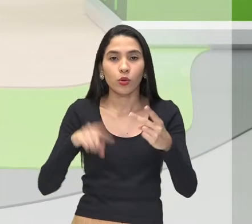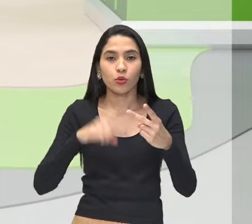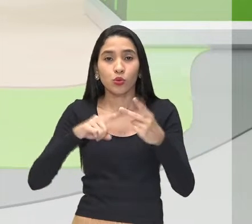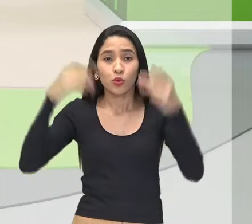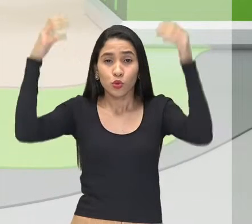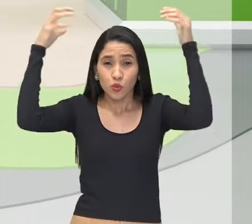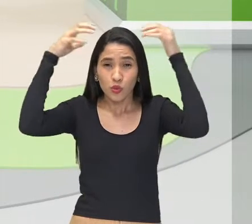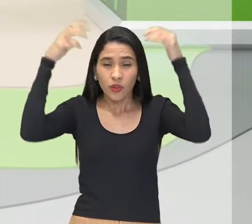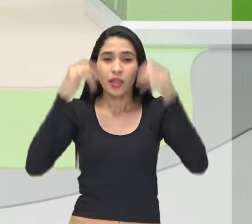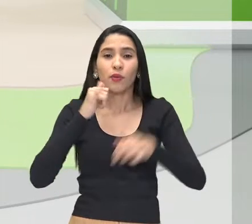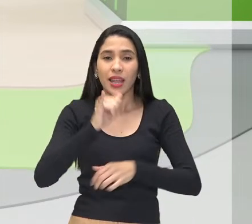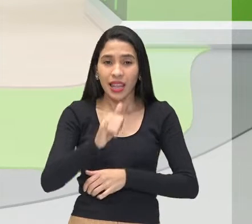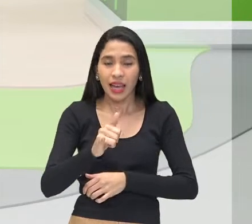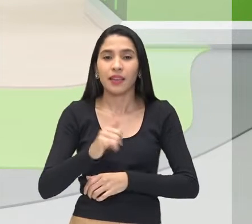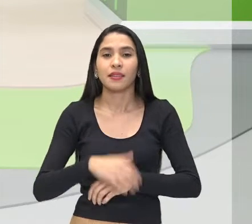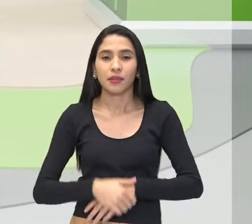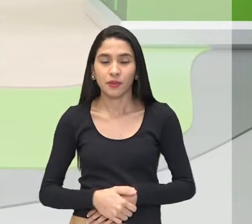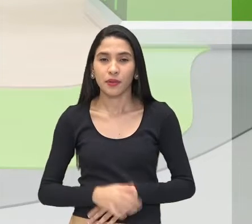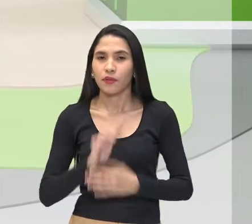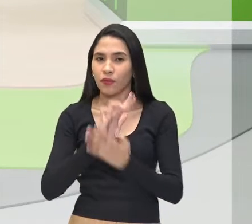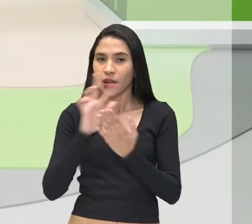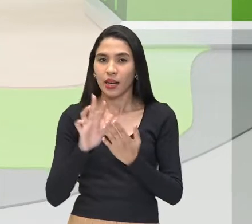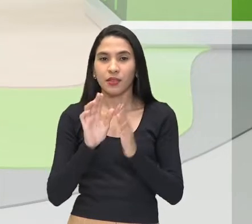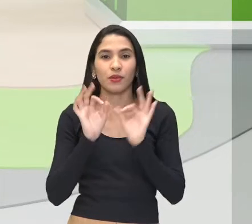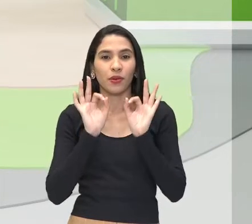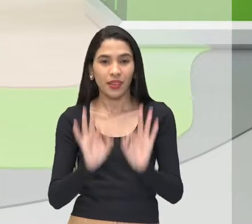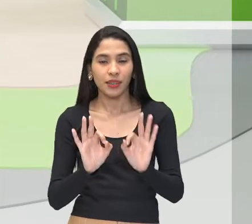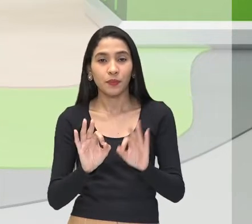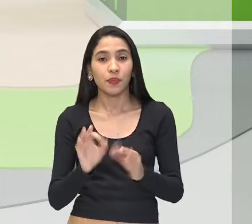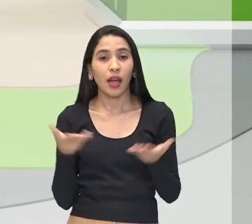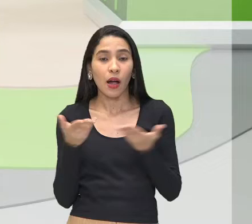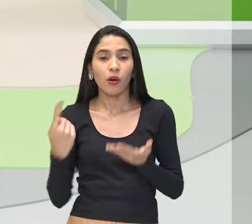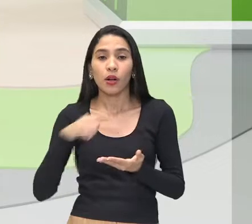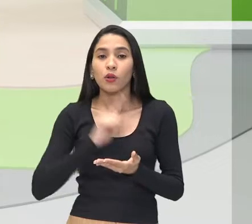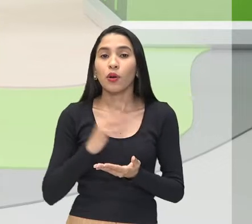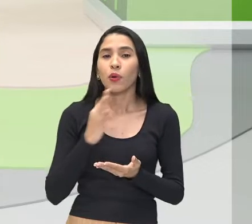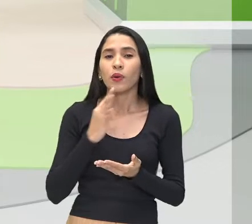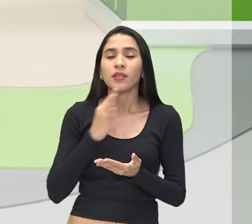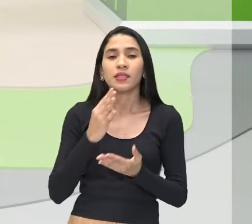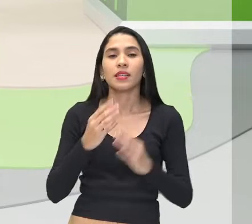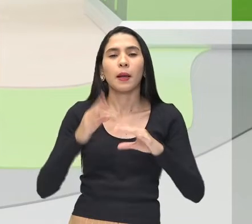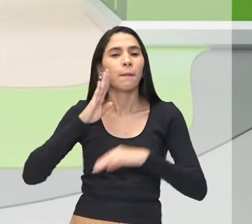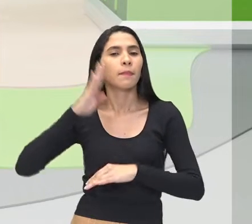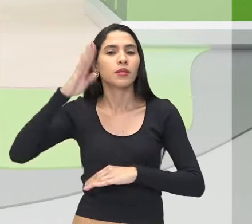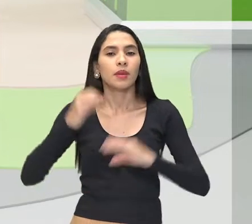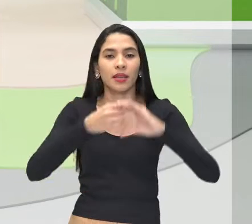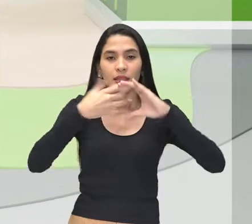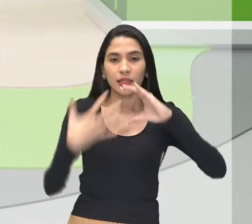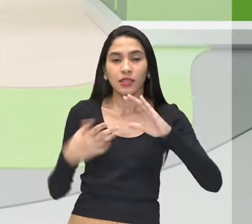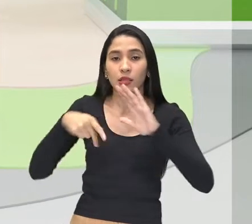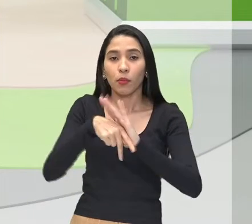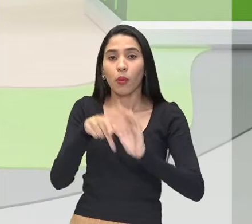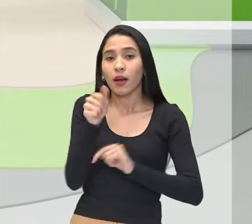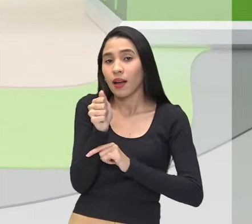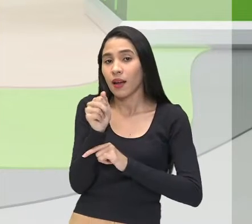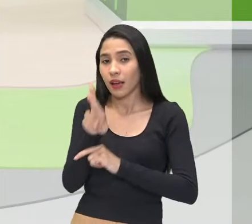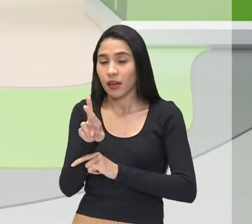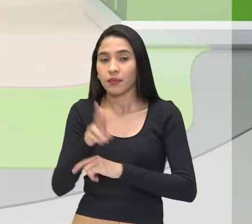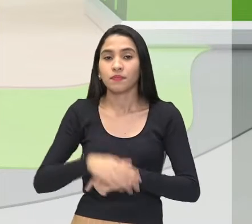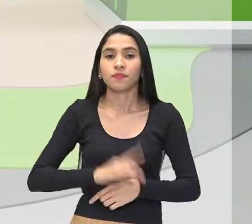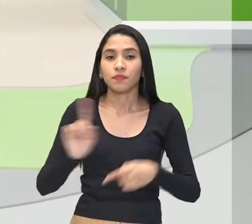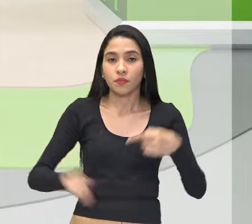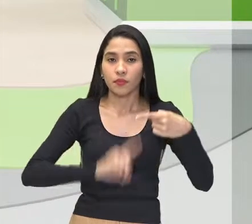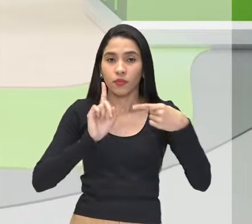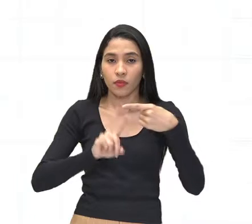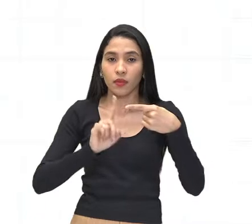inventor, certo? E agora nós vamos conhecer as principais propriedades do ar. Então a primeira